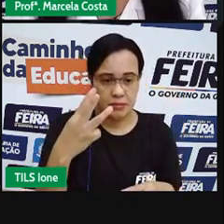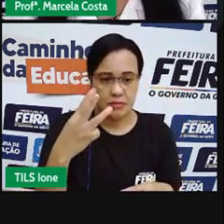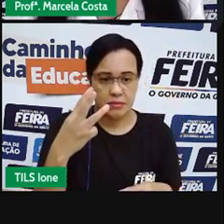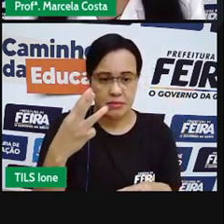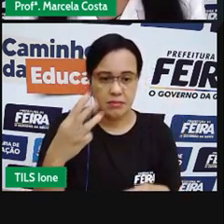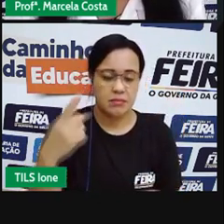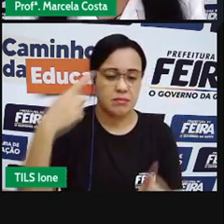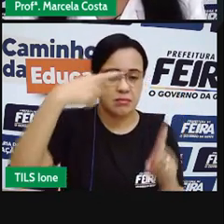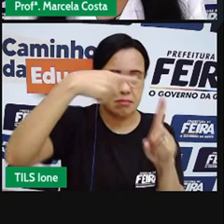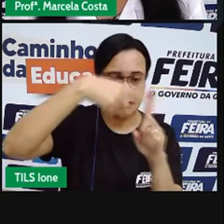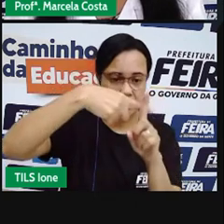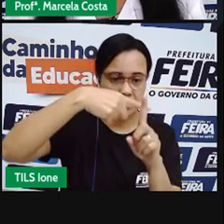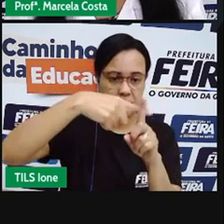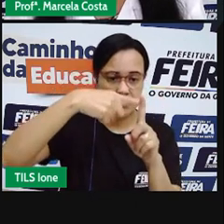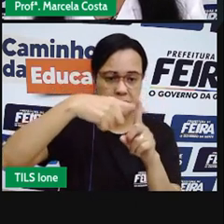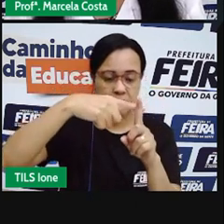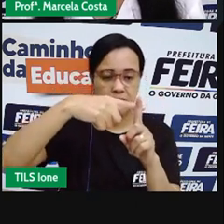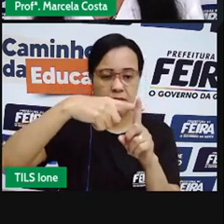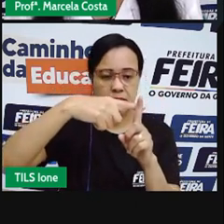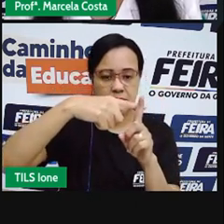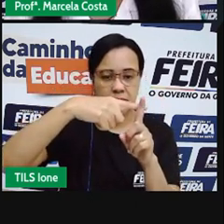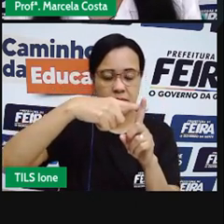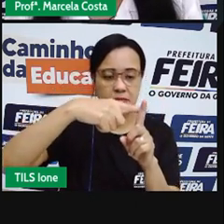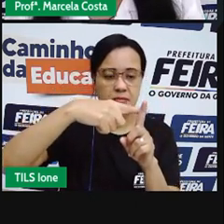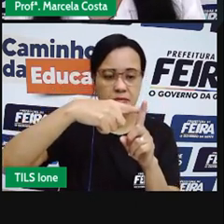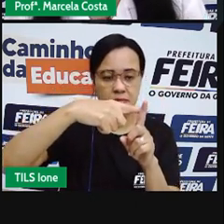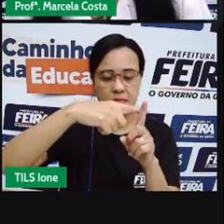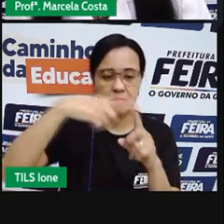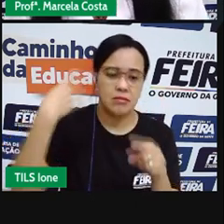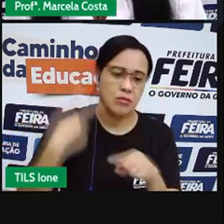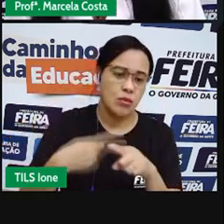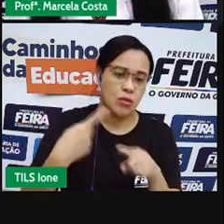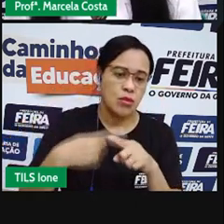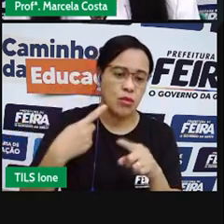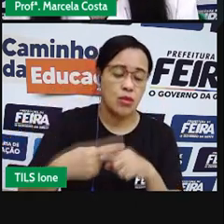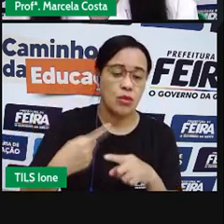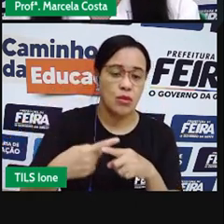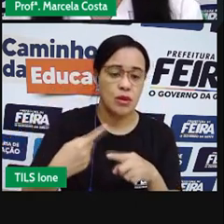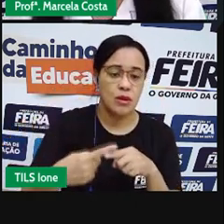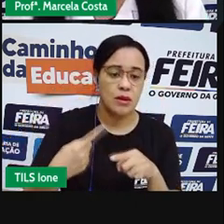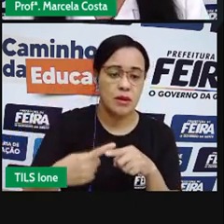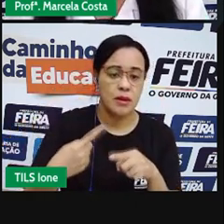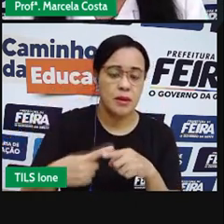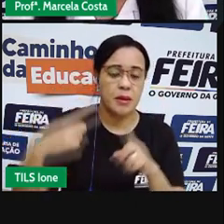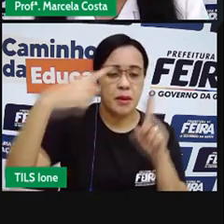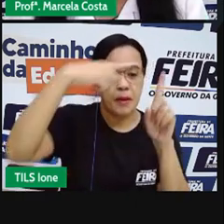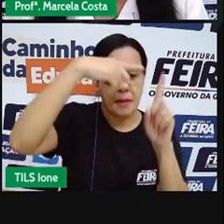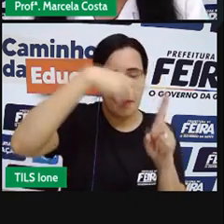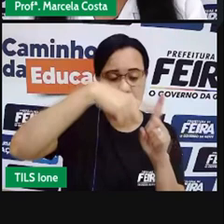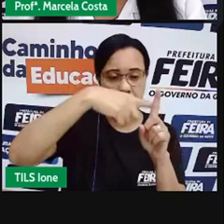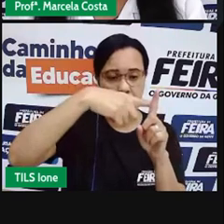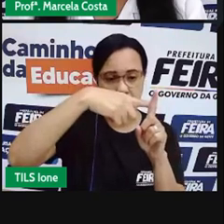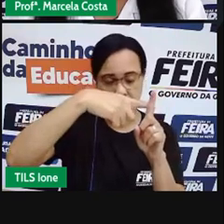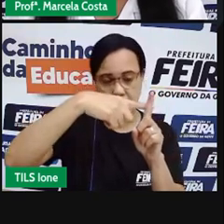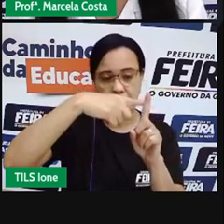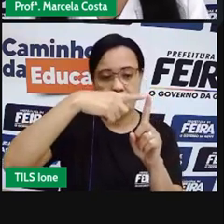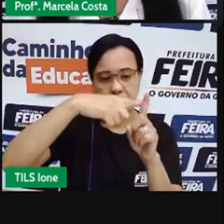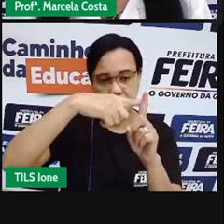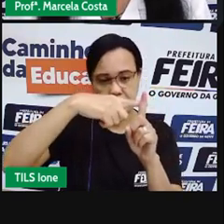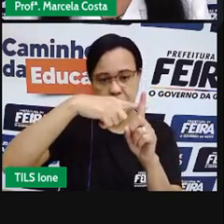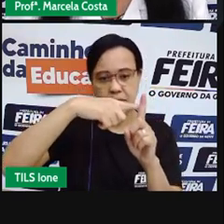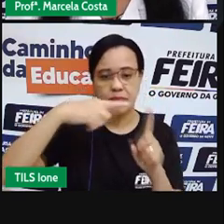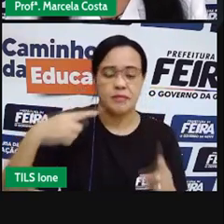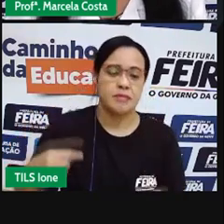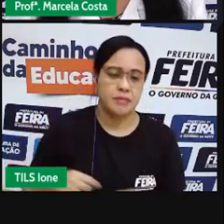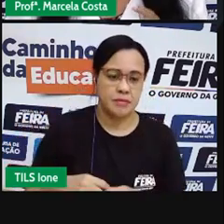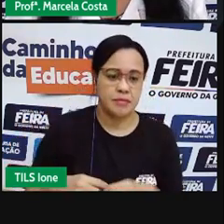vai usar o símbolo da adição, que é esse aqui, ó. Essa curva aí representando o símbolo da adição.